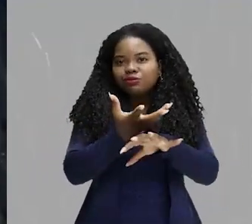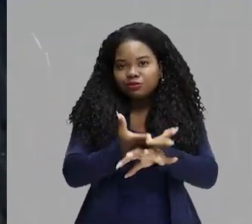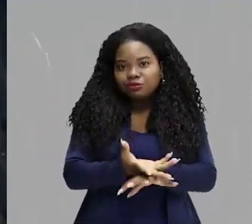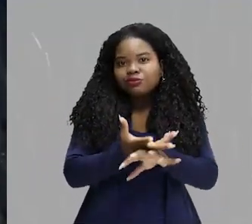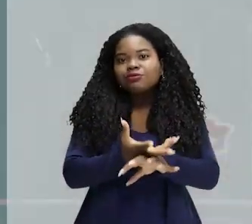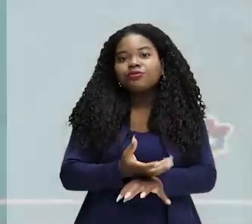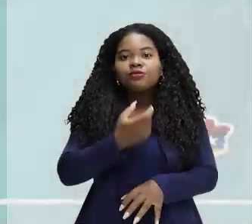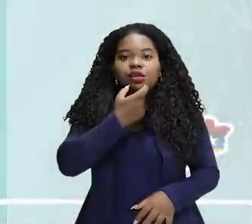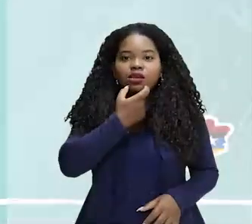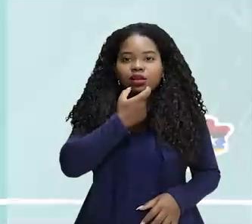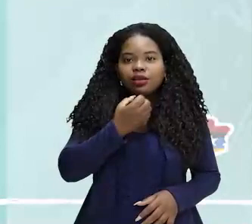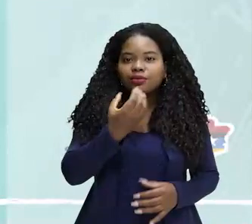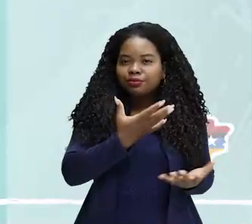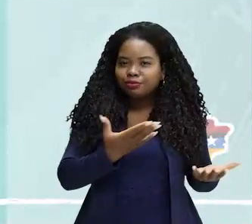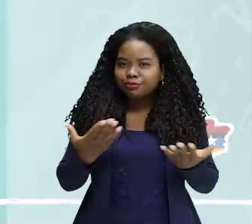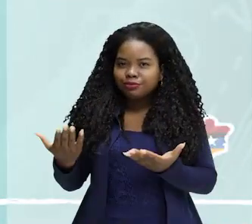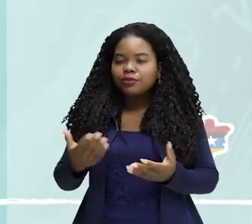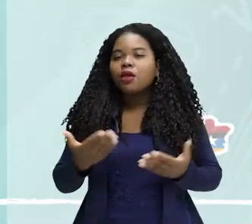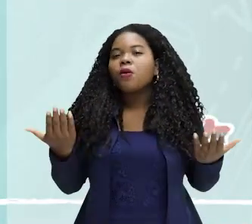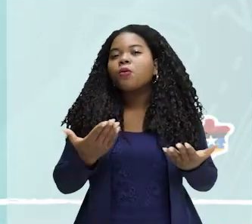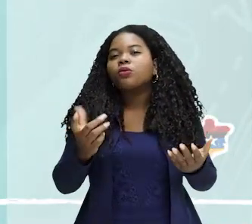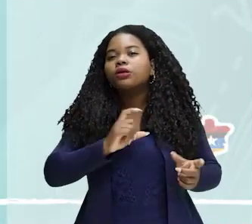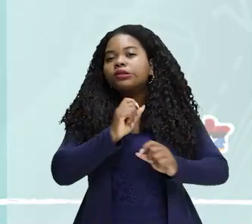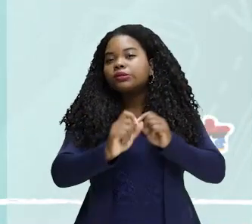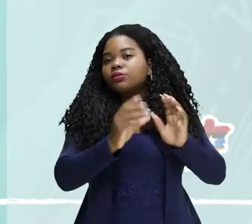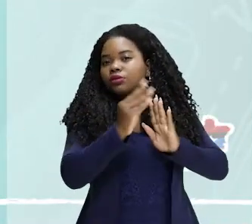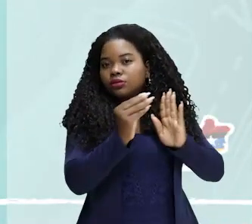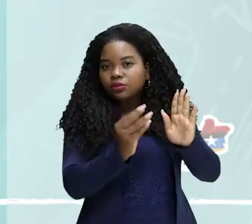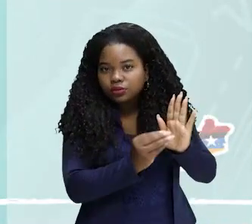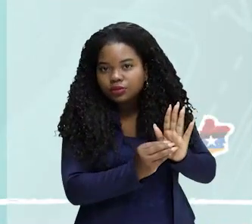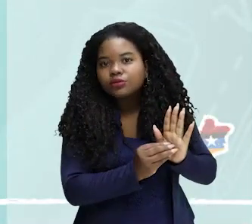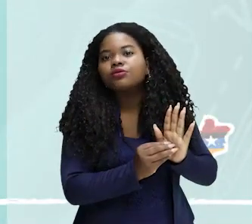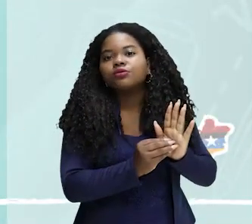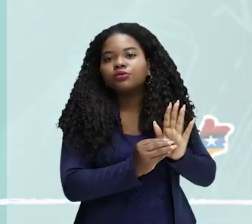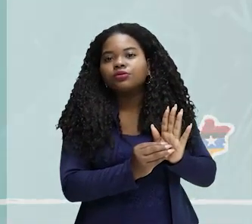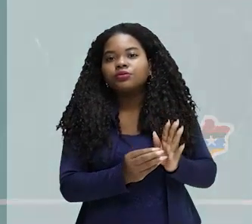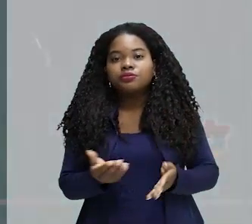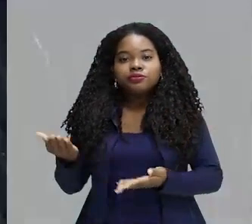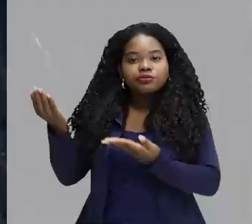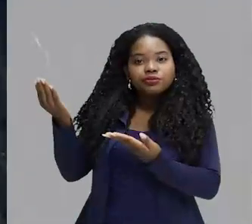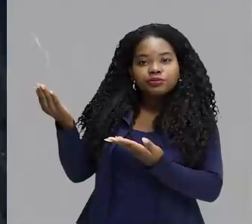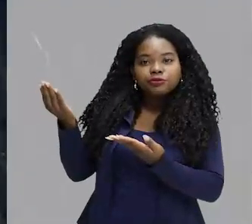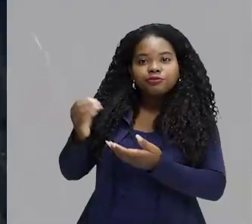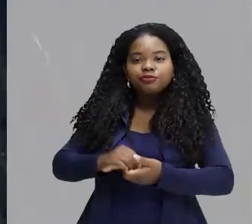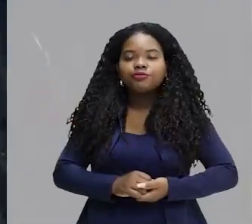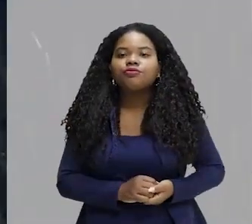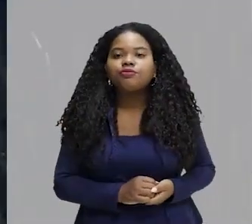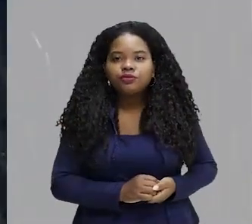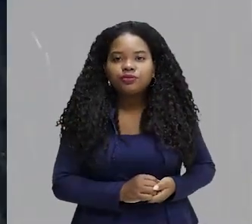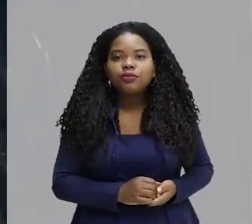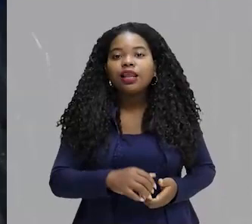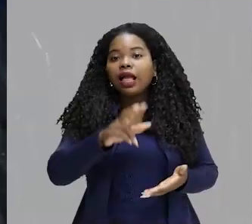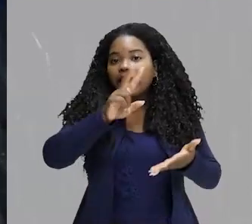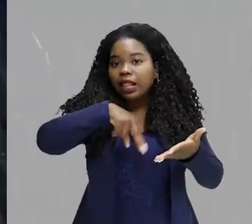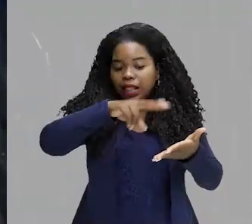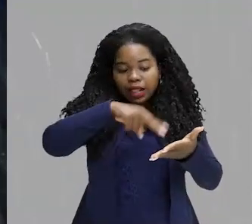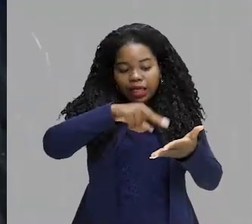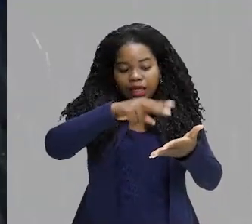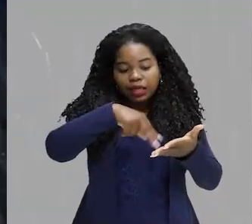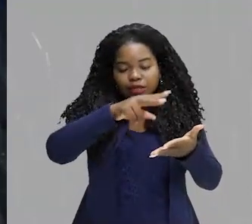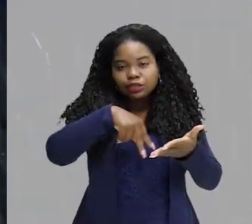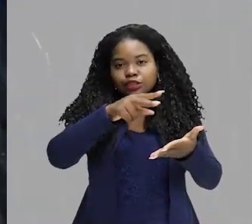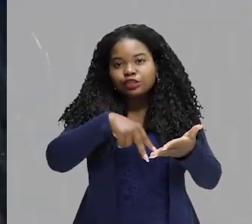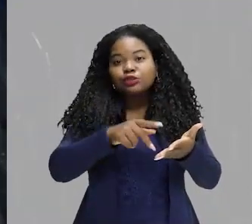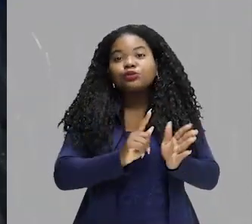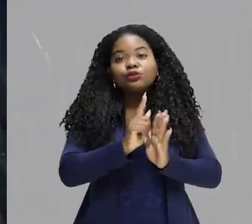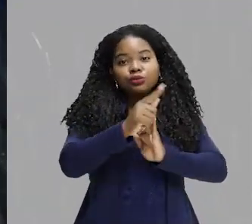aula de inglês. Hoje nós vamos falar de reading poetry. O que é isso, professora? Nós vamos falar de leitura e leitura de um